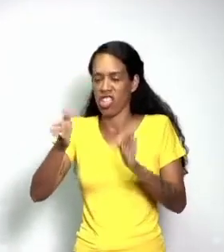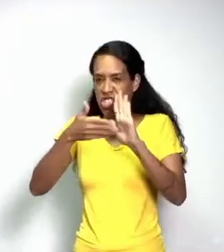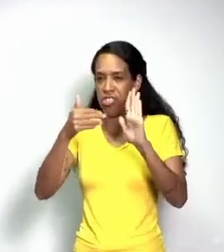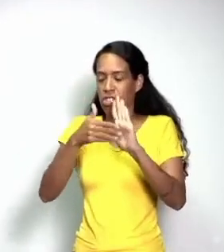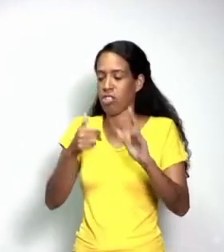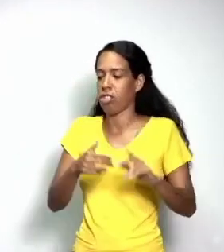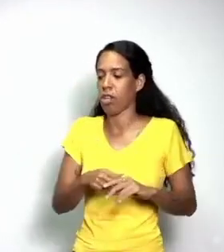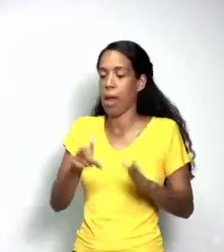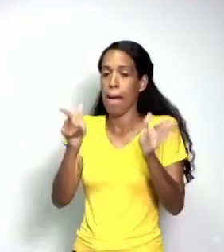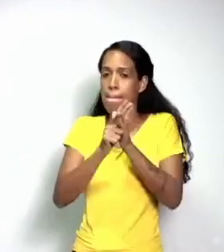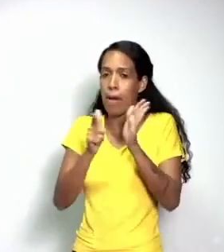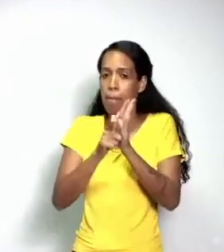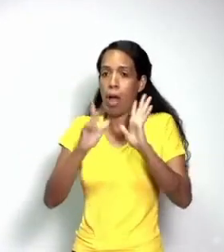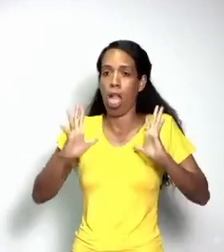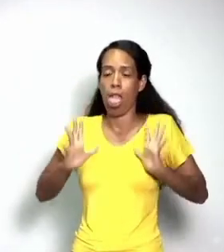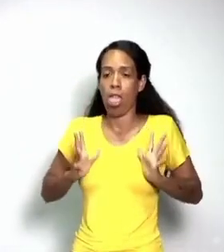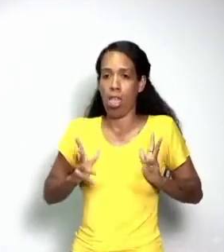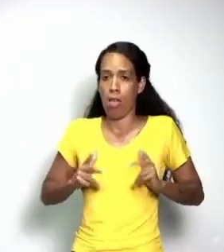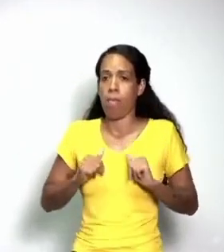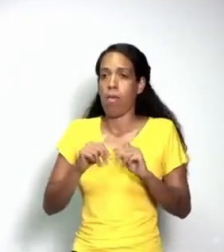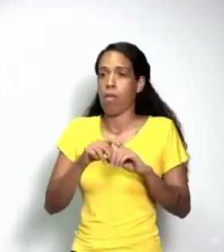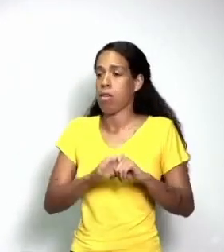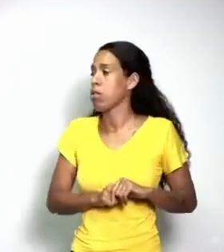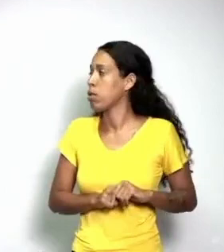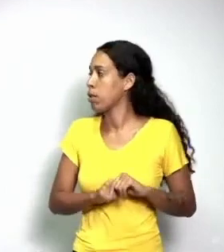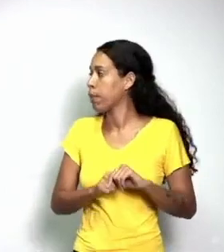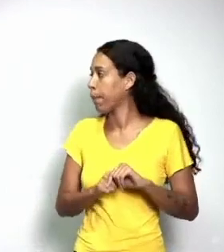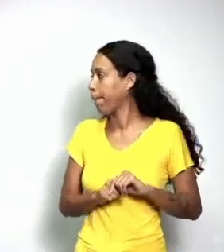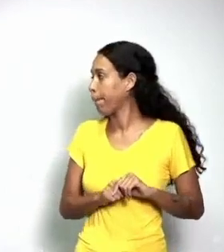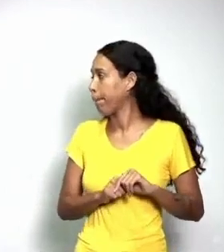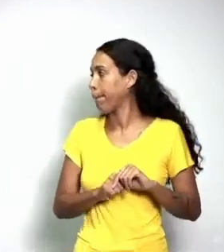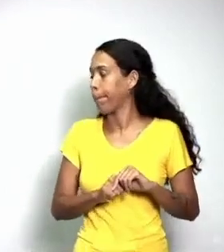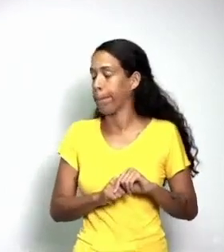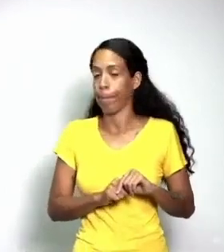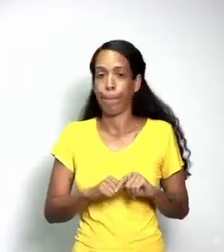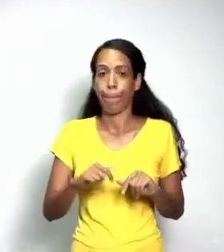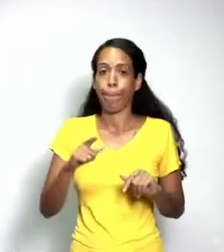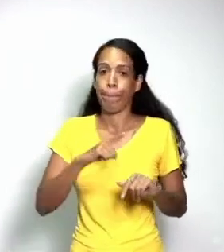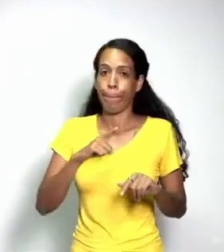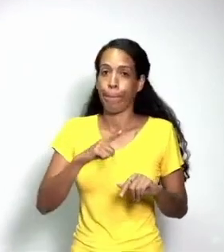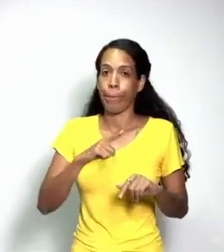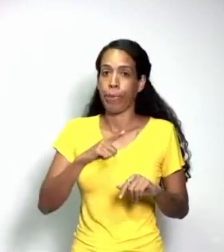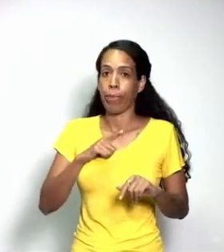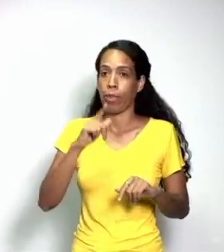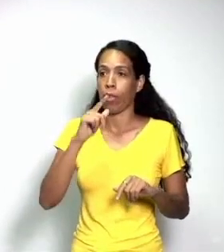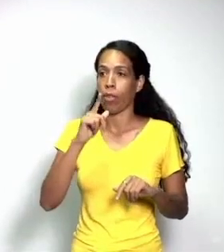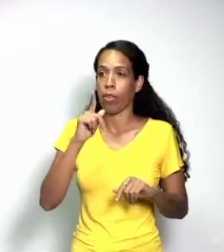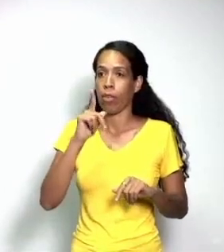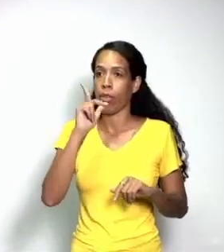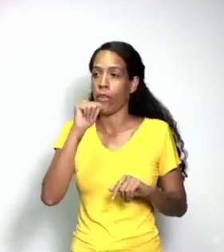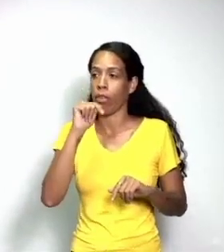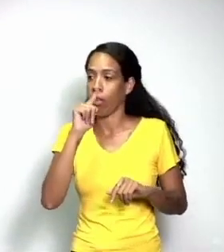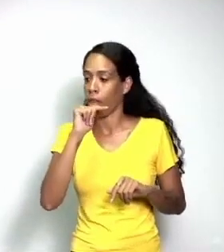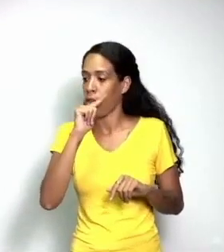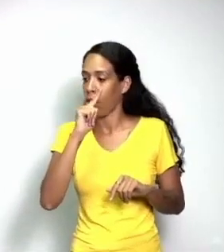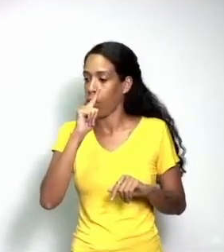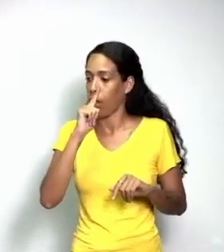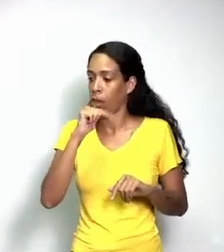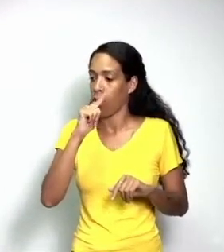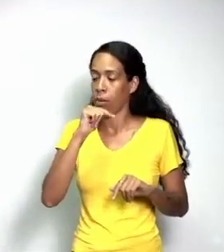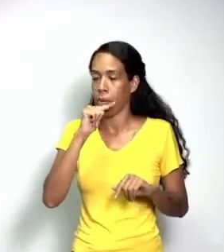Papel para limpeza de lentes, que é o lenço que eu mostrei para vocês, tem líquido para limpeza, também